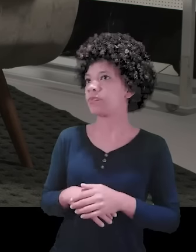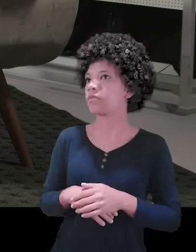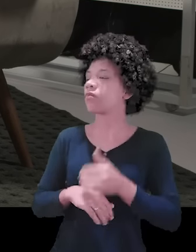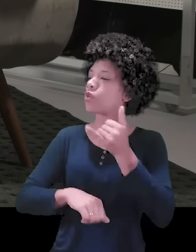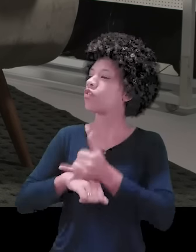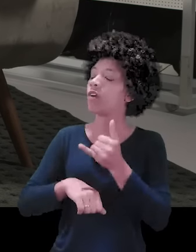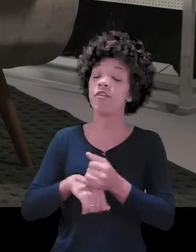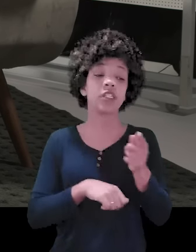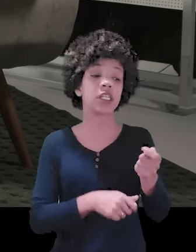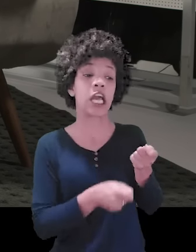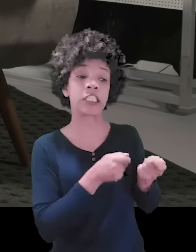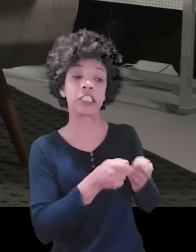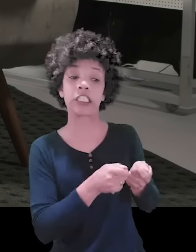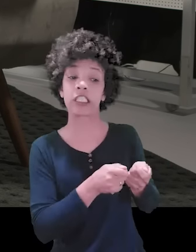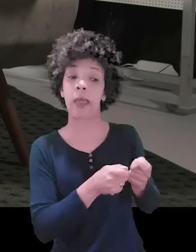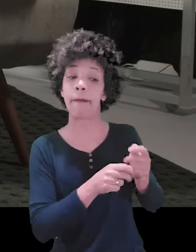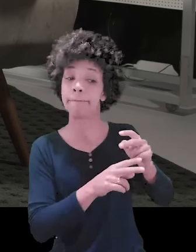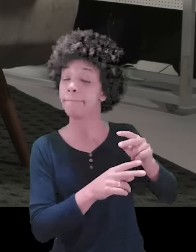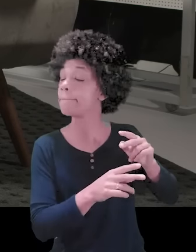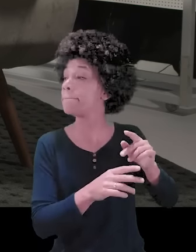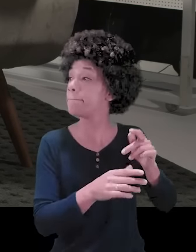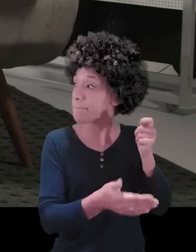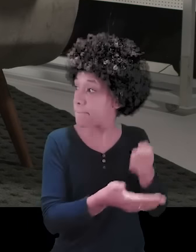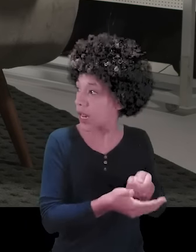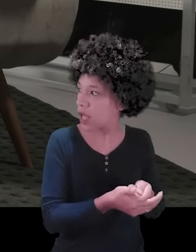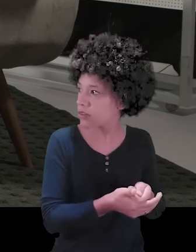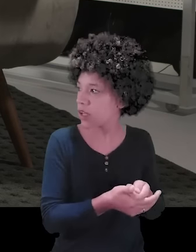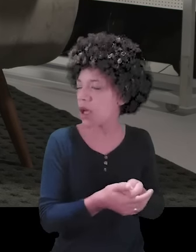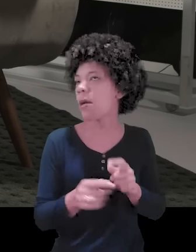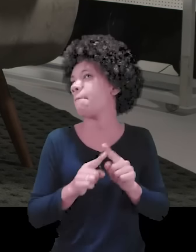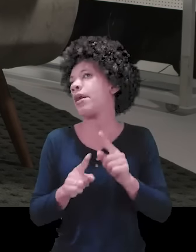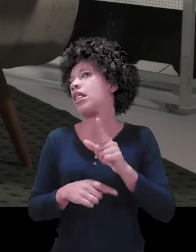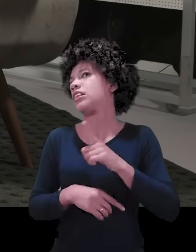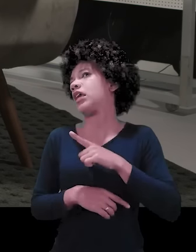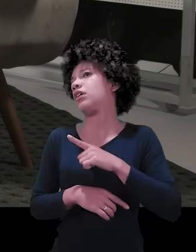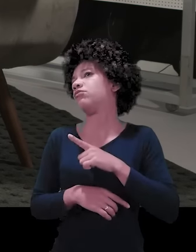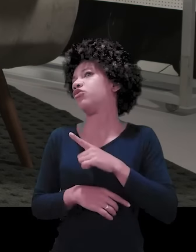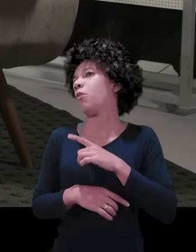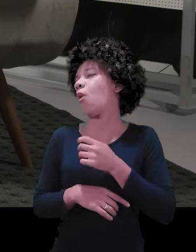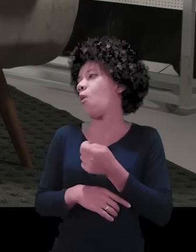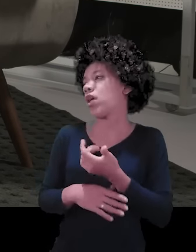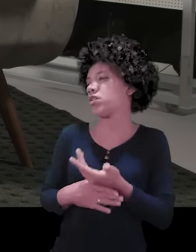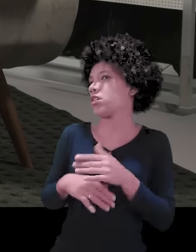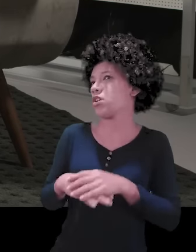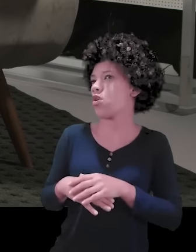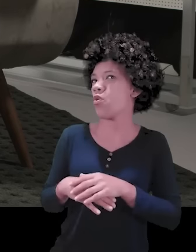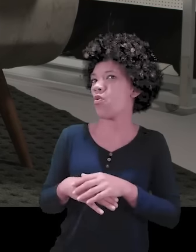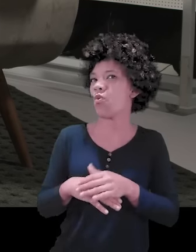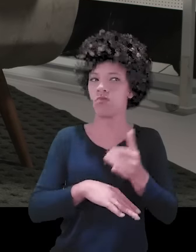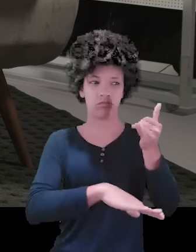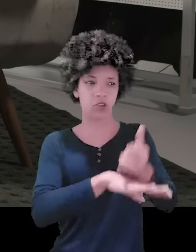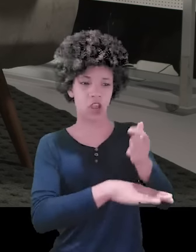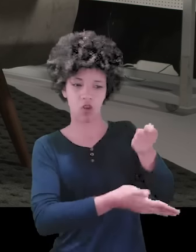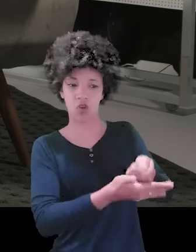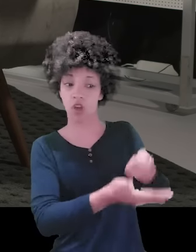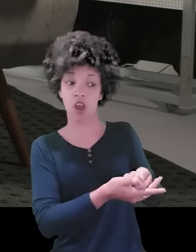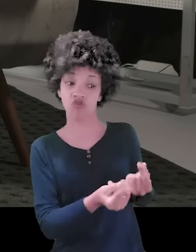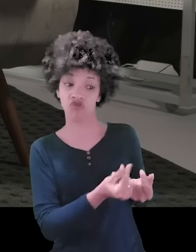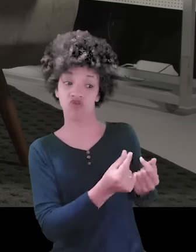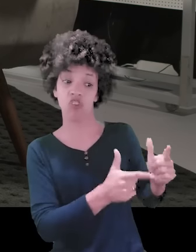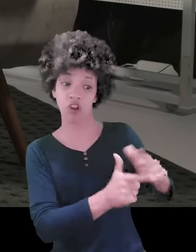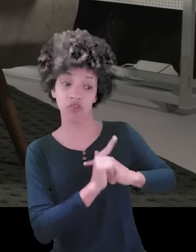o empregador Não fala você tá aqui preso mas não mas tem uma quase com um fio é um cabo do cara que é o